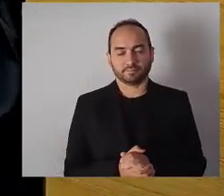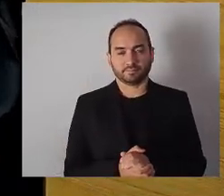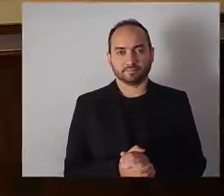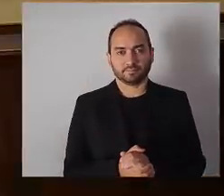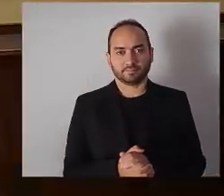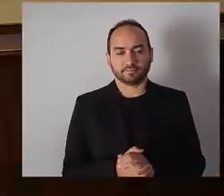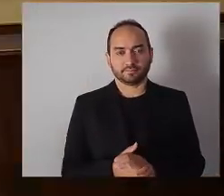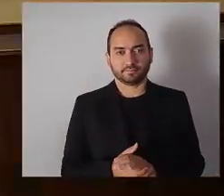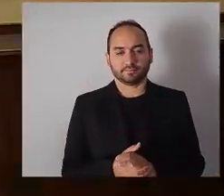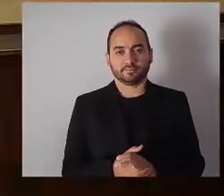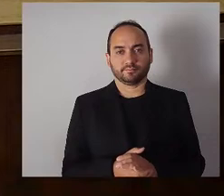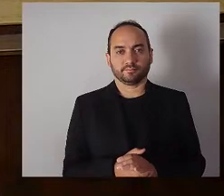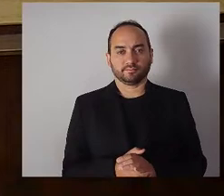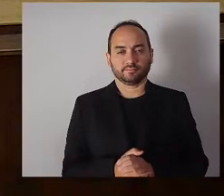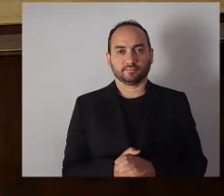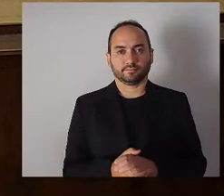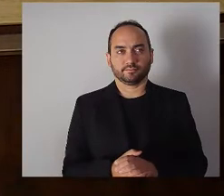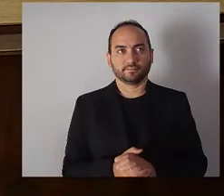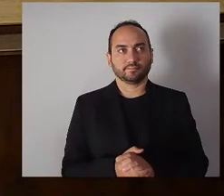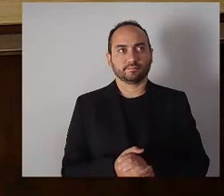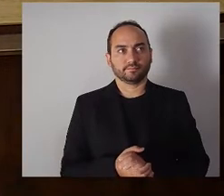presidente.